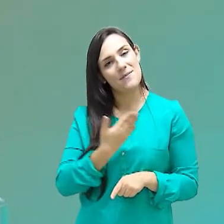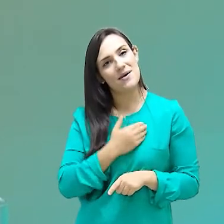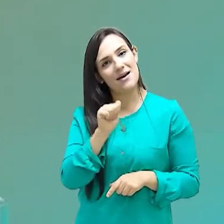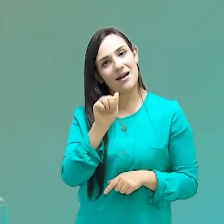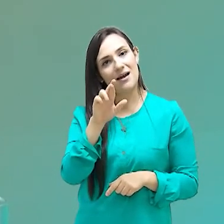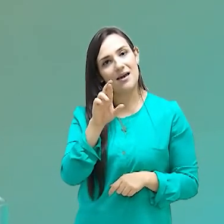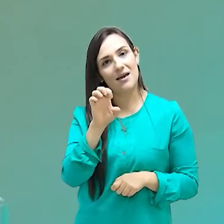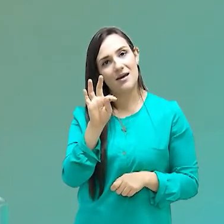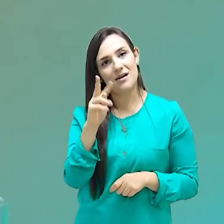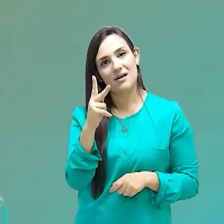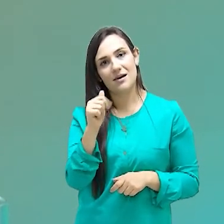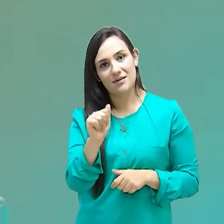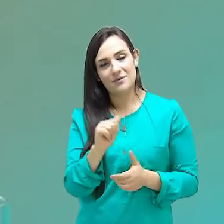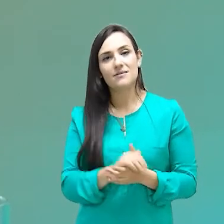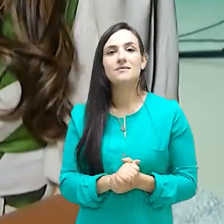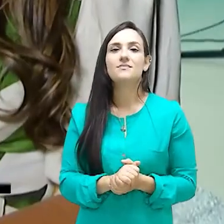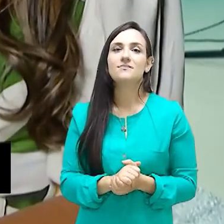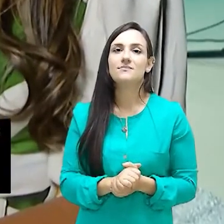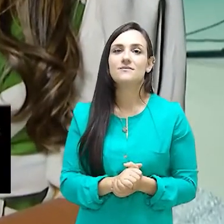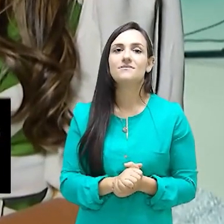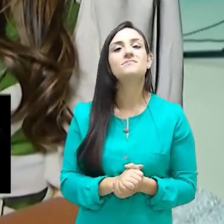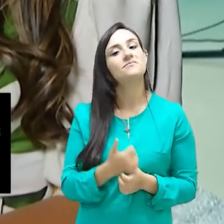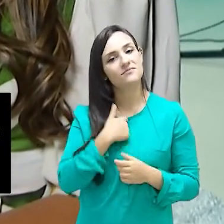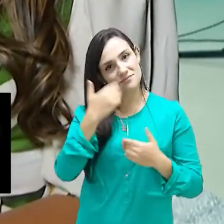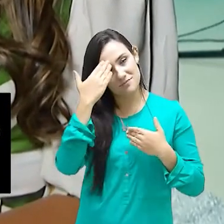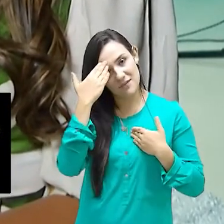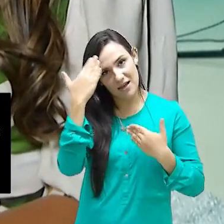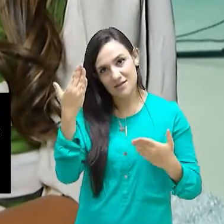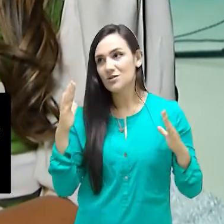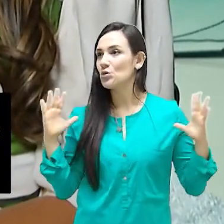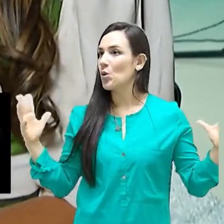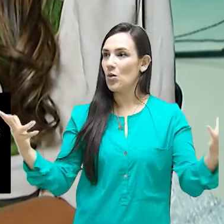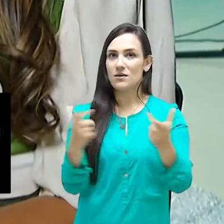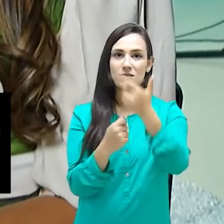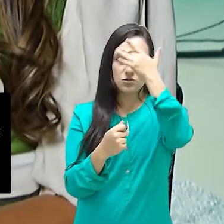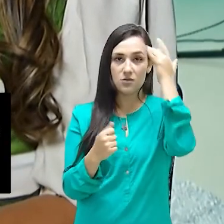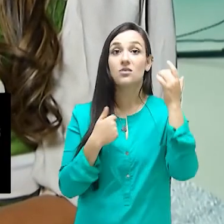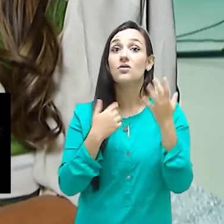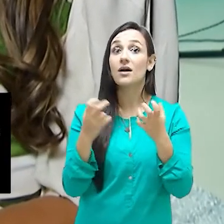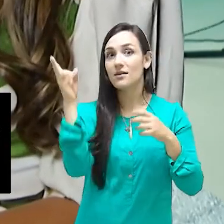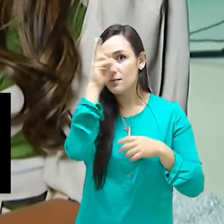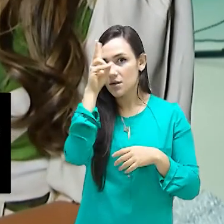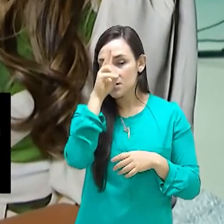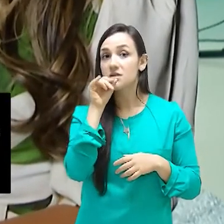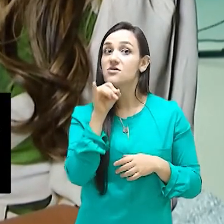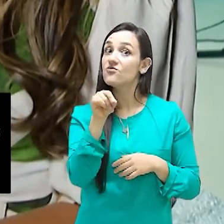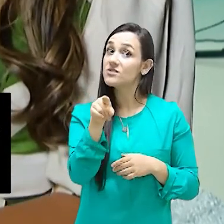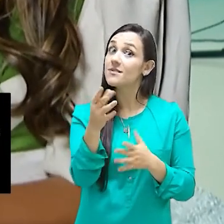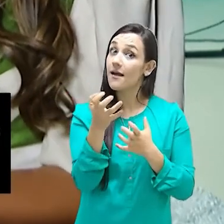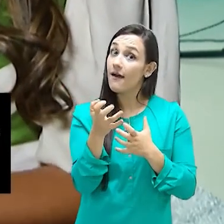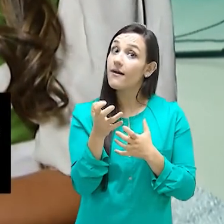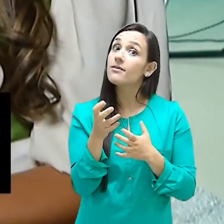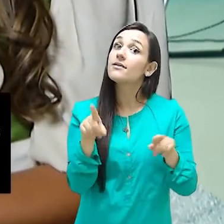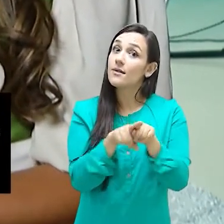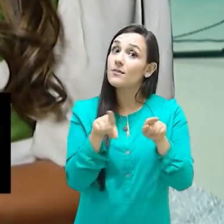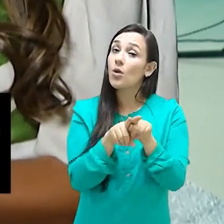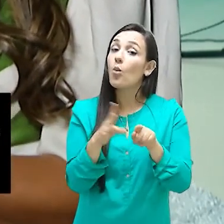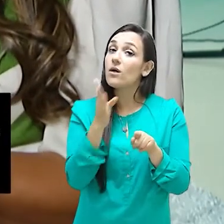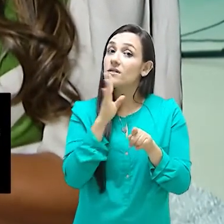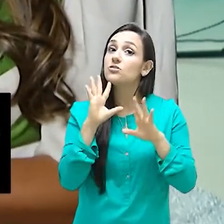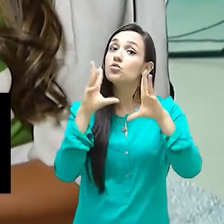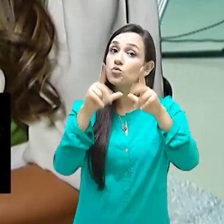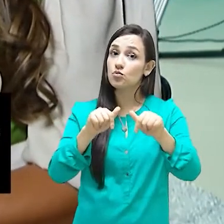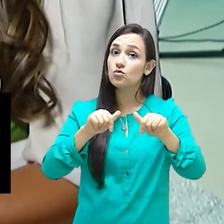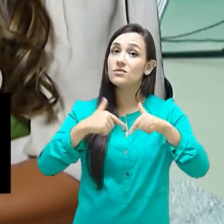também da participação da minha colega Areta. É isso aí, Radamés, eu também agradeço a companhia de todos. E lembrando que para